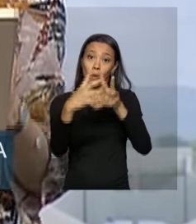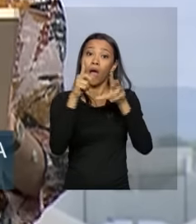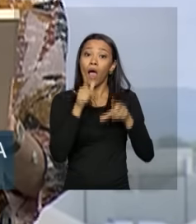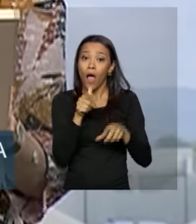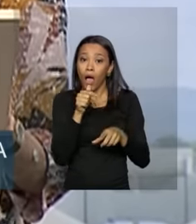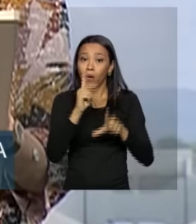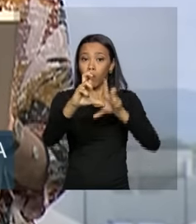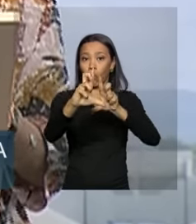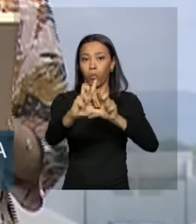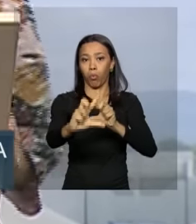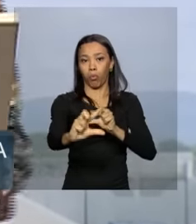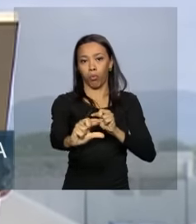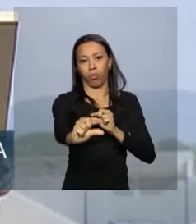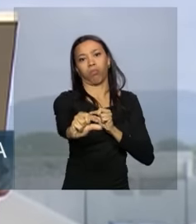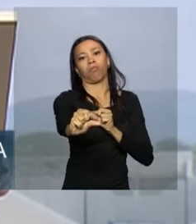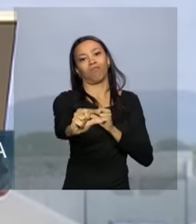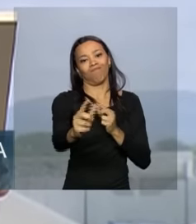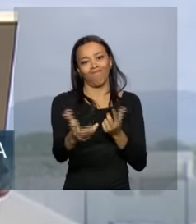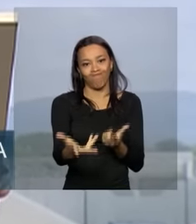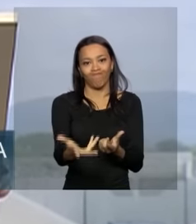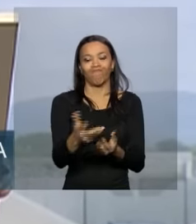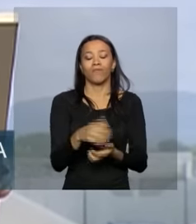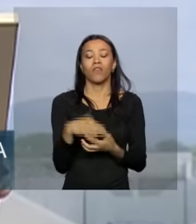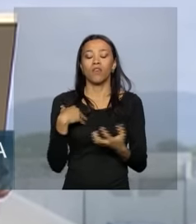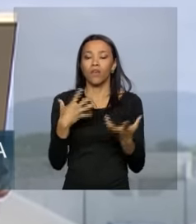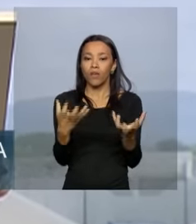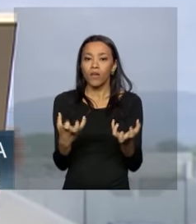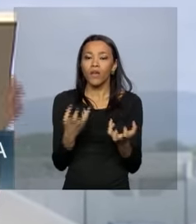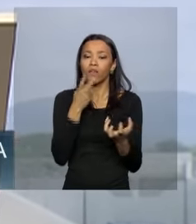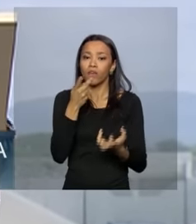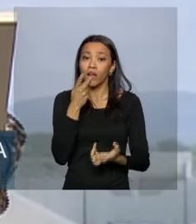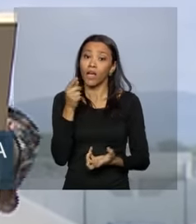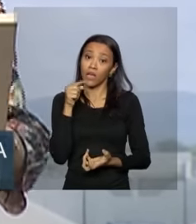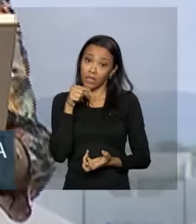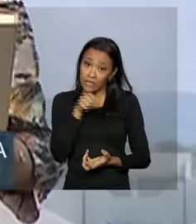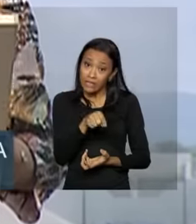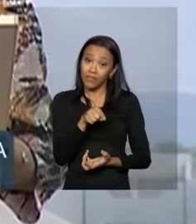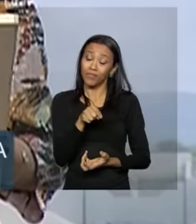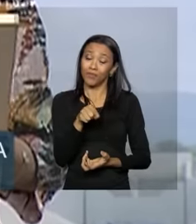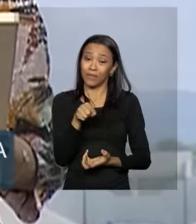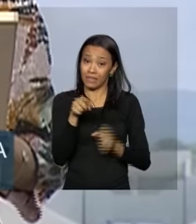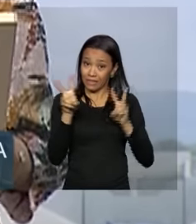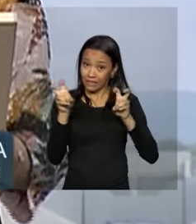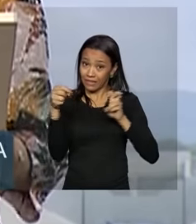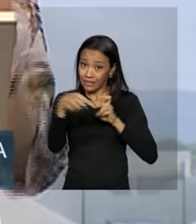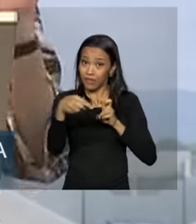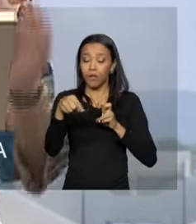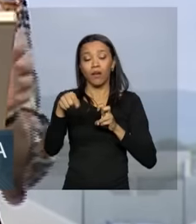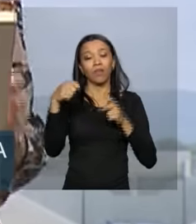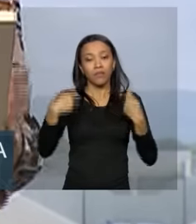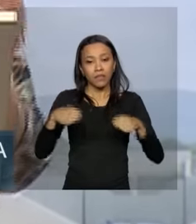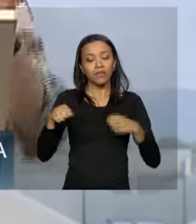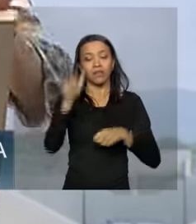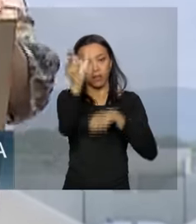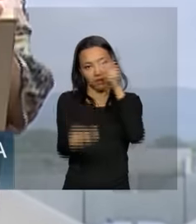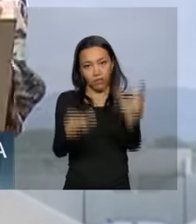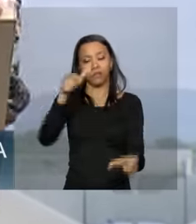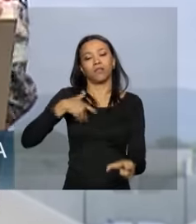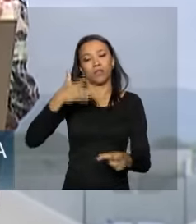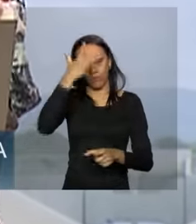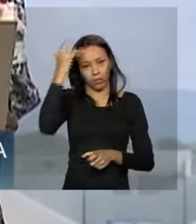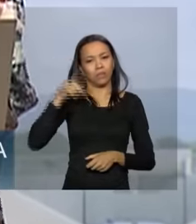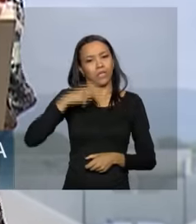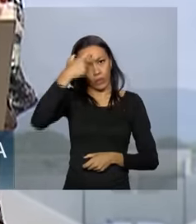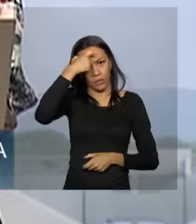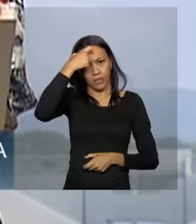do volume de águas. Eu quero dizer isso para vocês porque é uma questão de consciência. No Brasil, todo